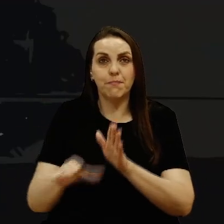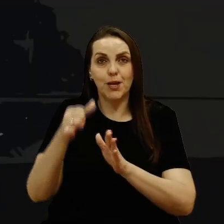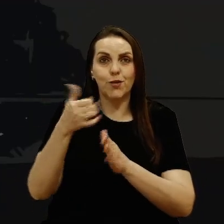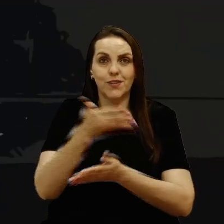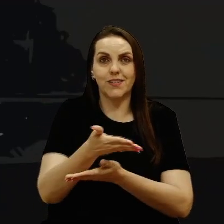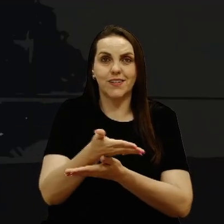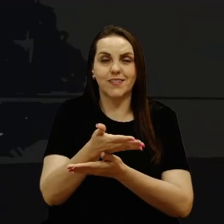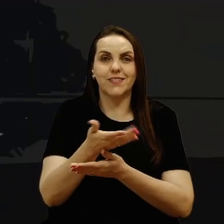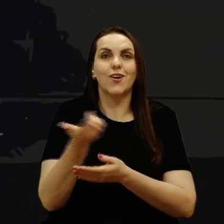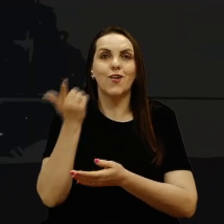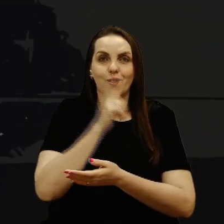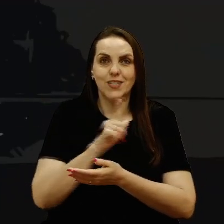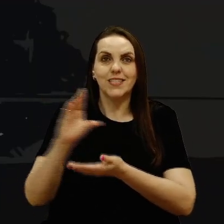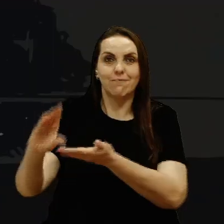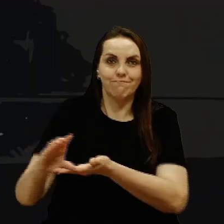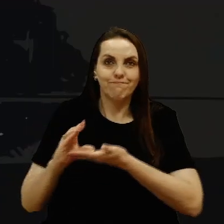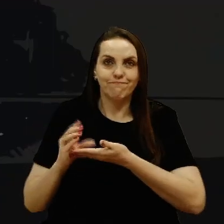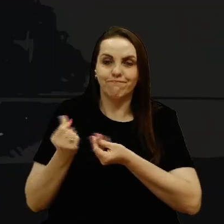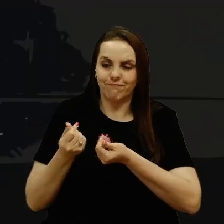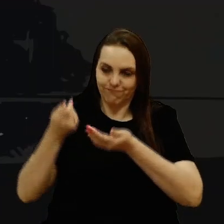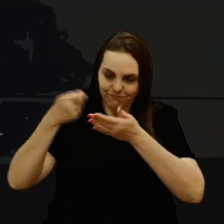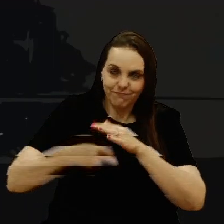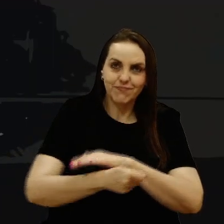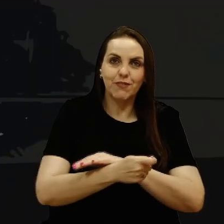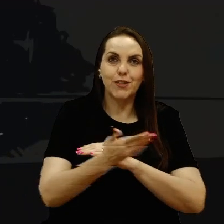esses recursos em melhorias.